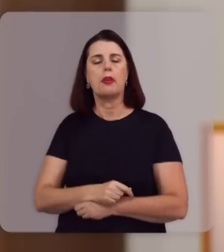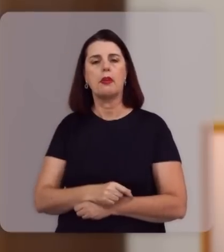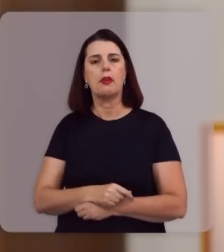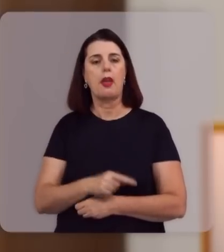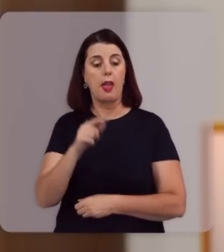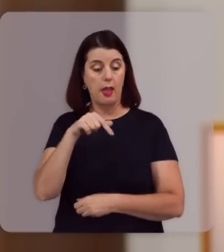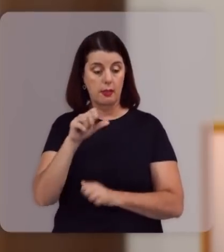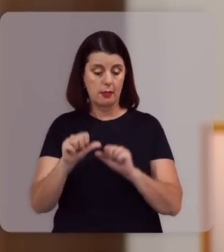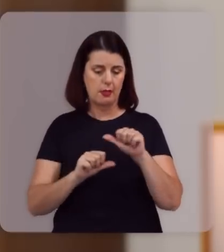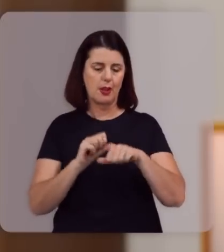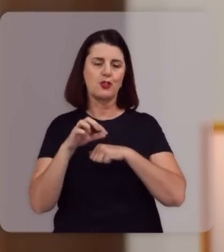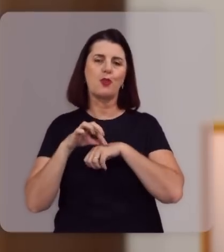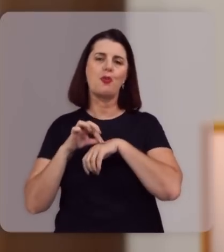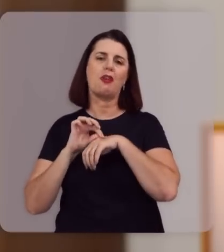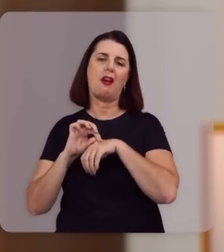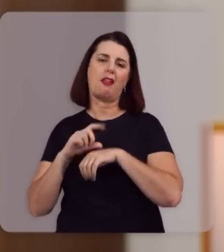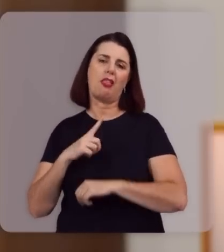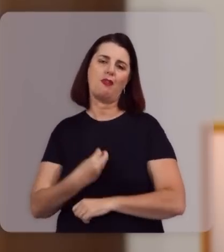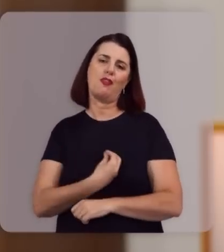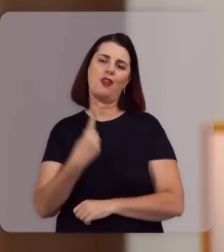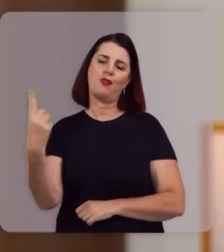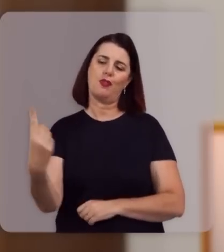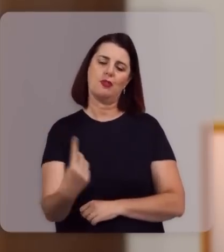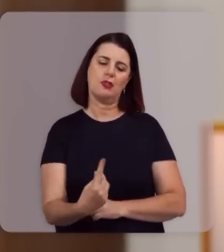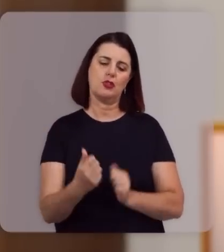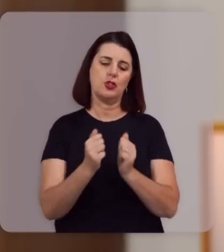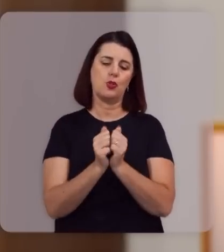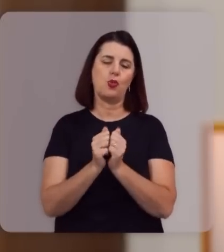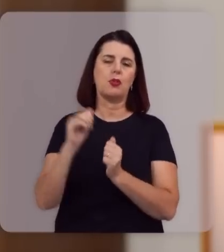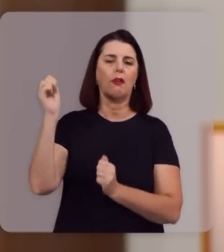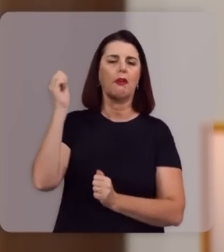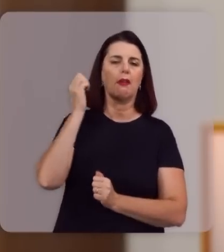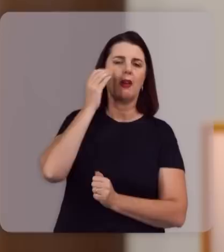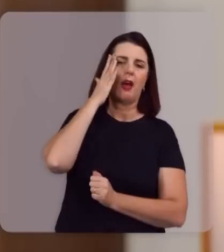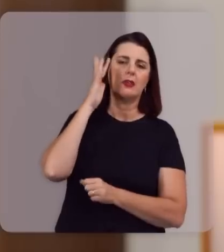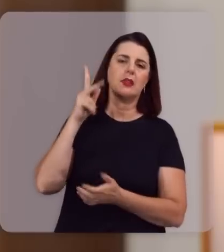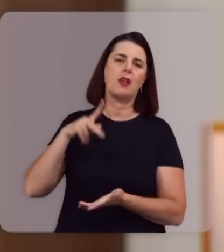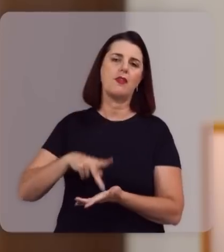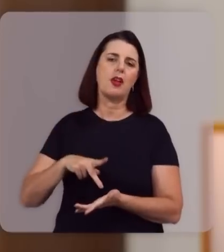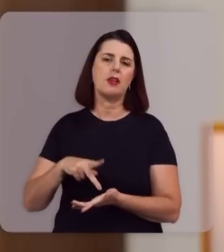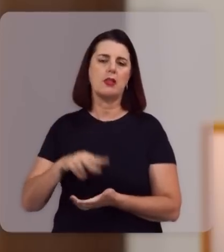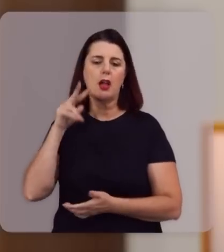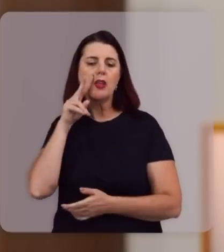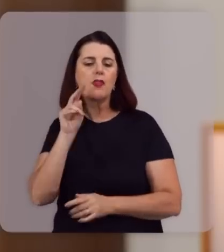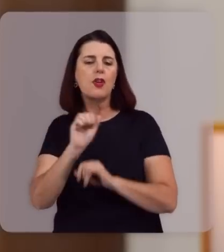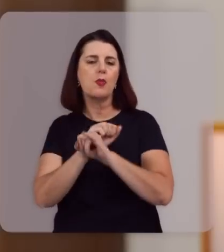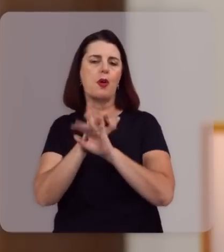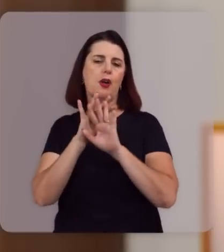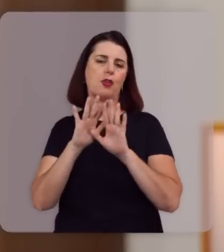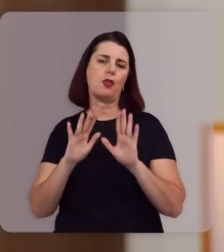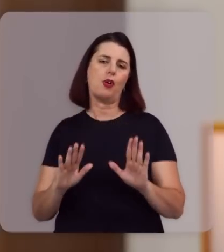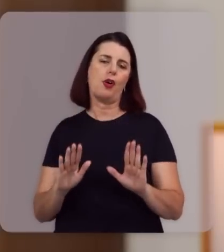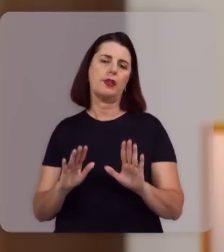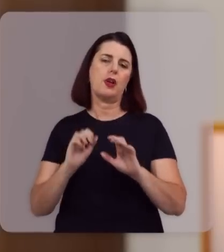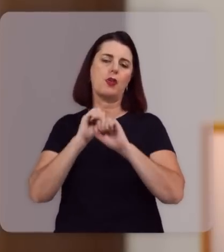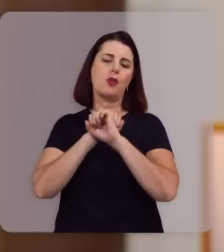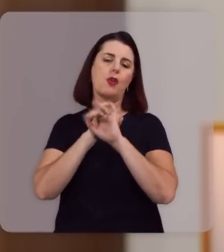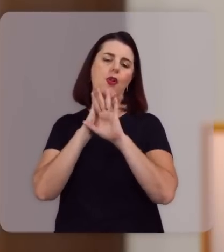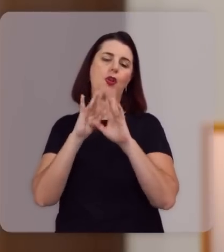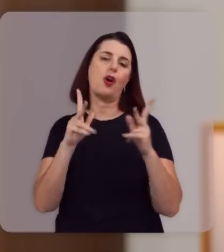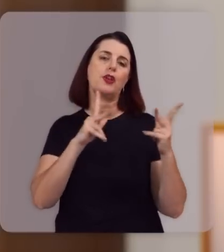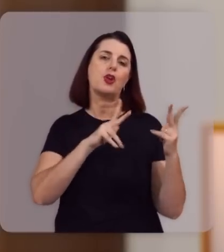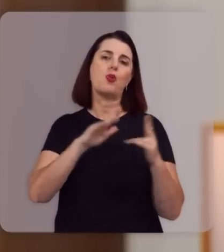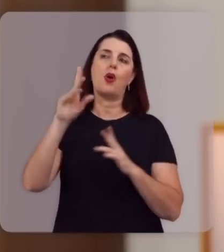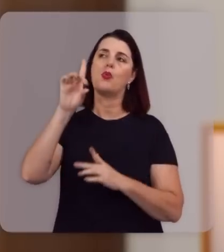Verbo se fez carne e habitou entre nós, cheio de graça e de verdade, e vimos a sua glória, glória como